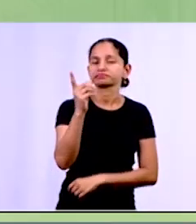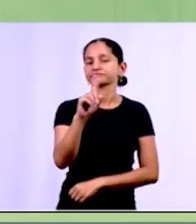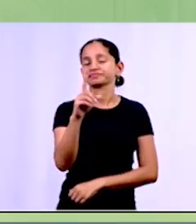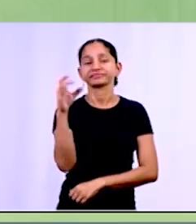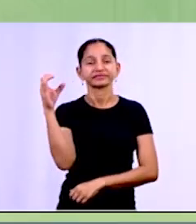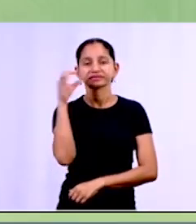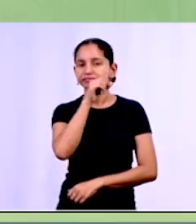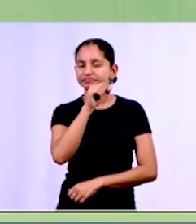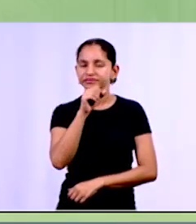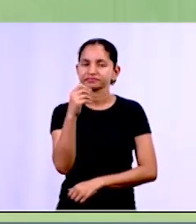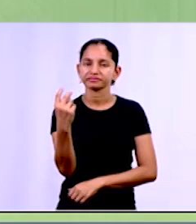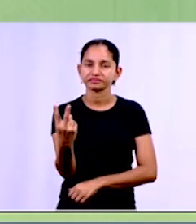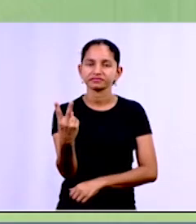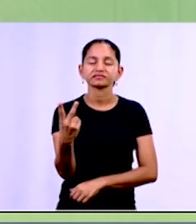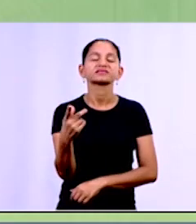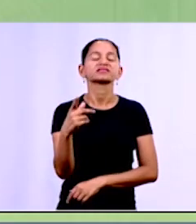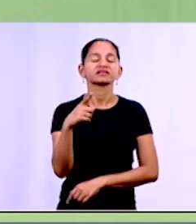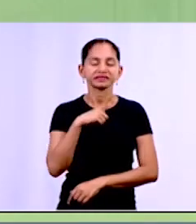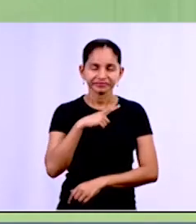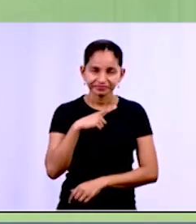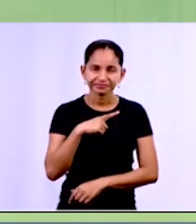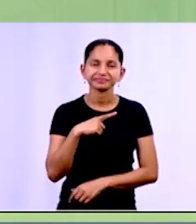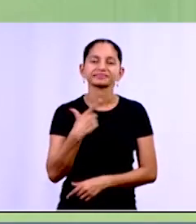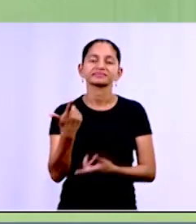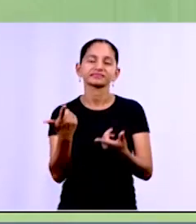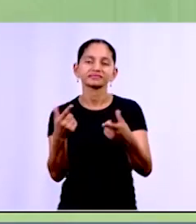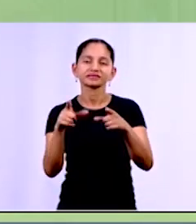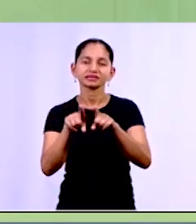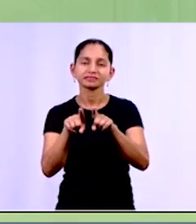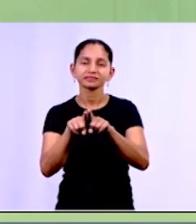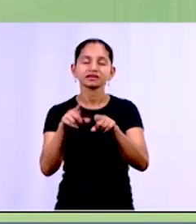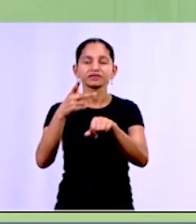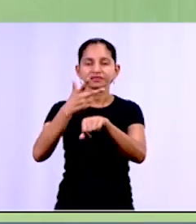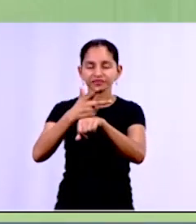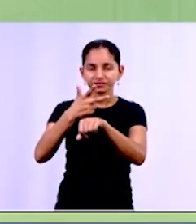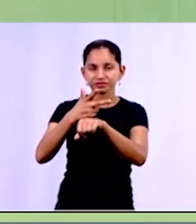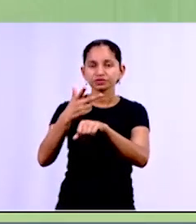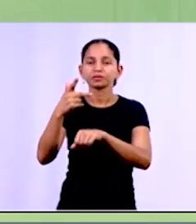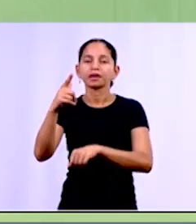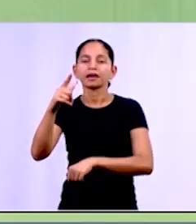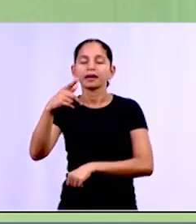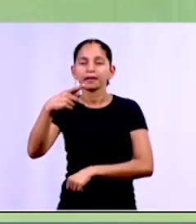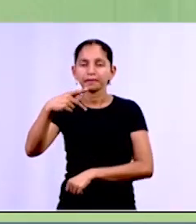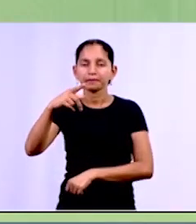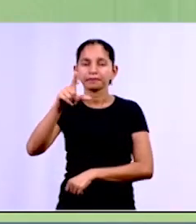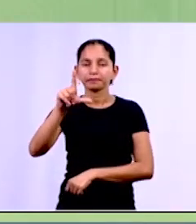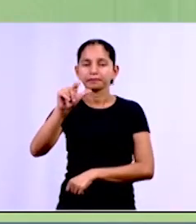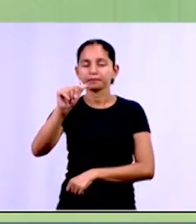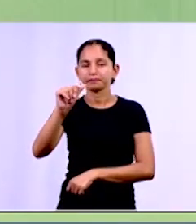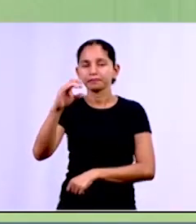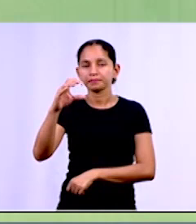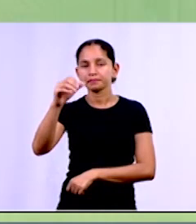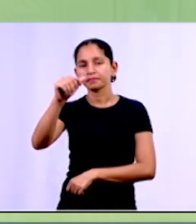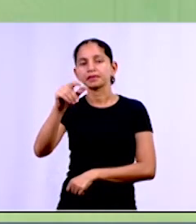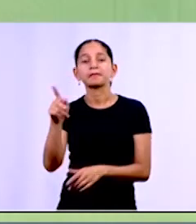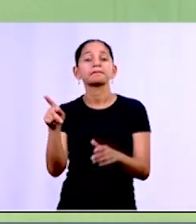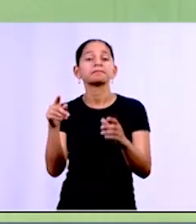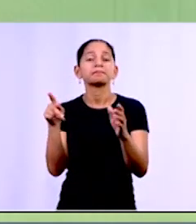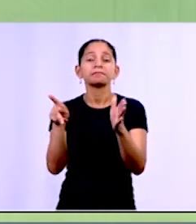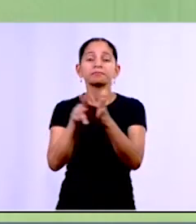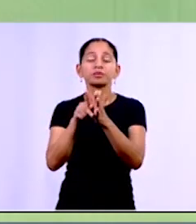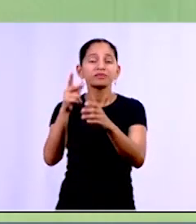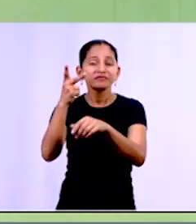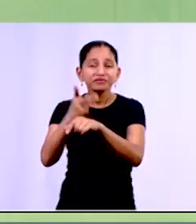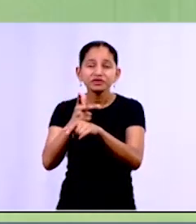que é muito mais poderosa. E é uma placa de vídeo que tem 4.096 processadores específicos para trabalhar com